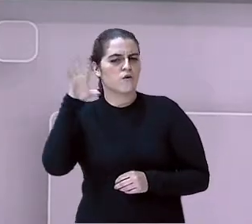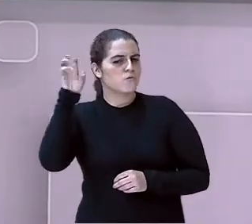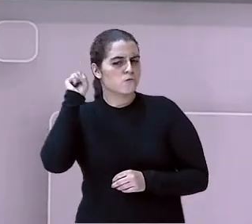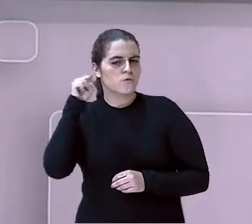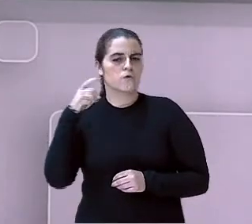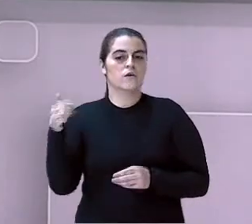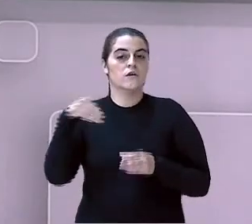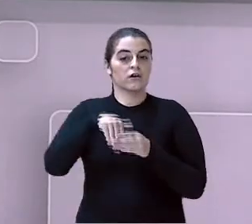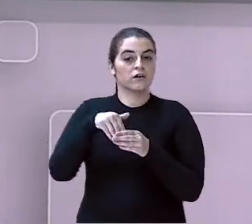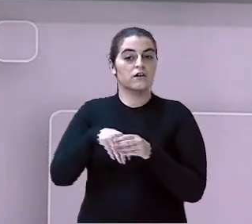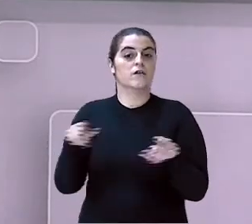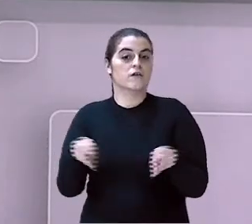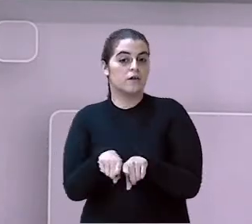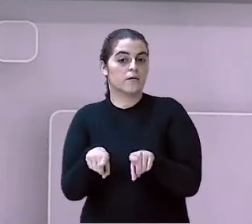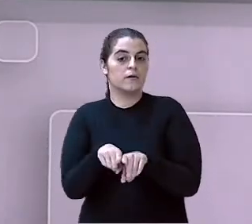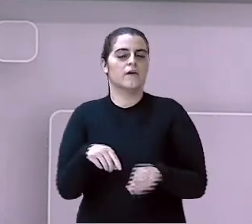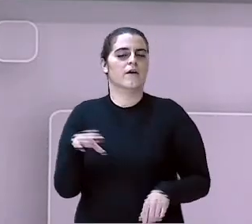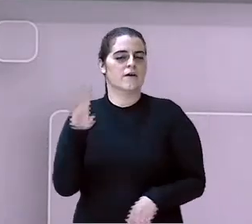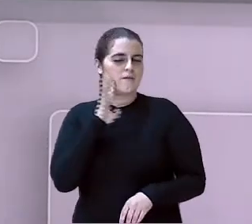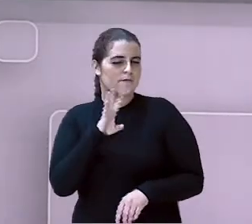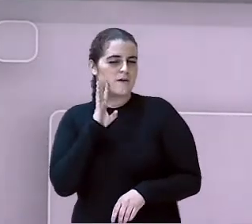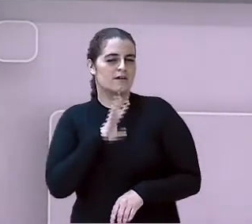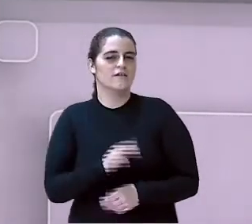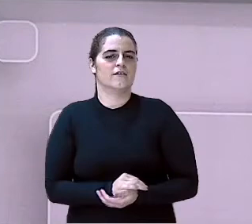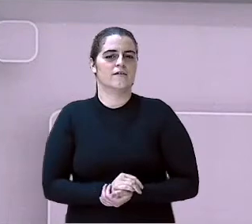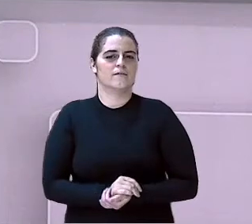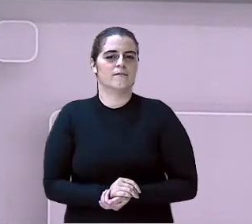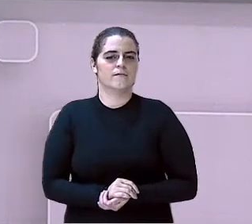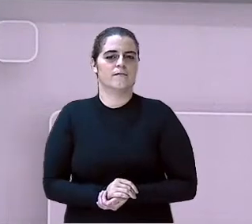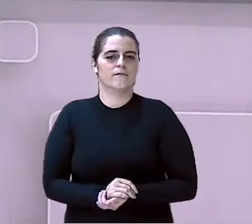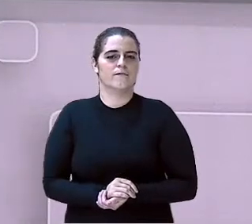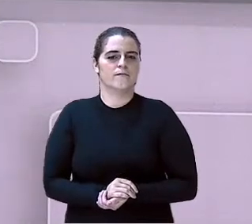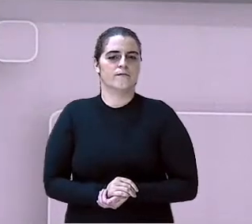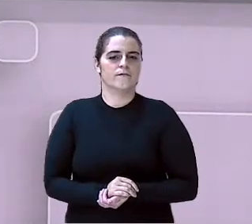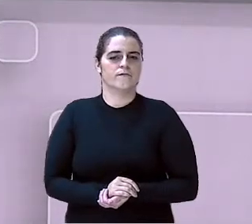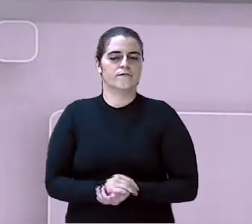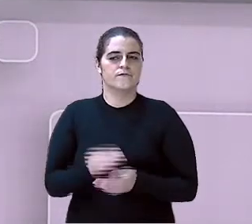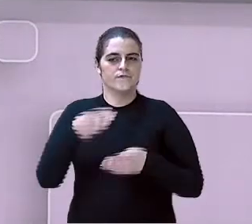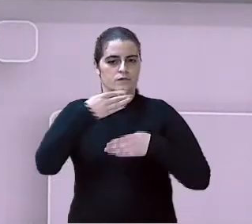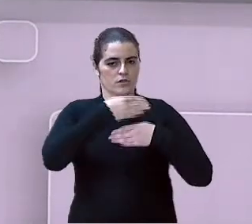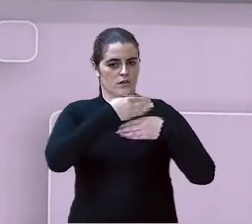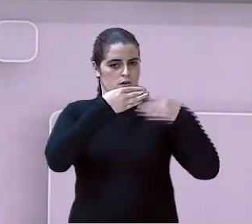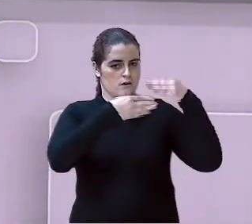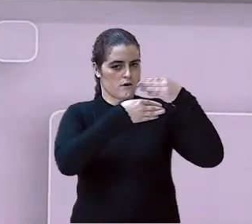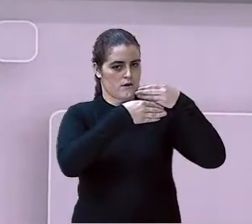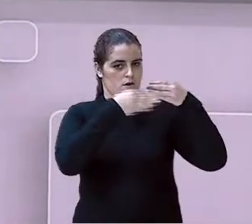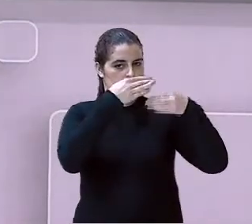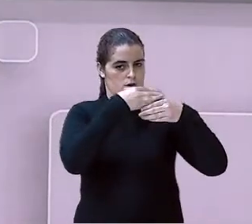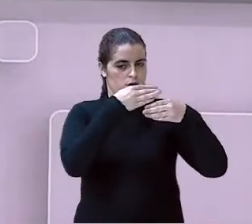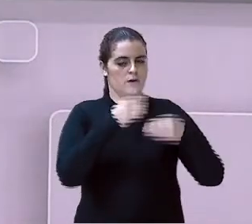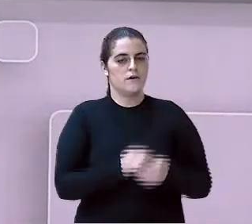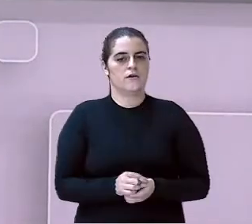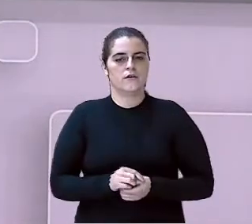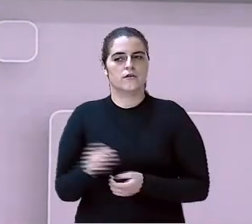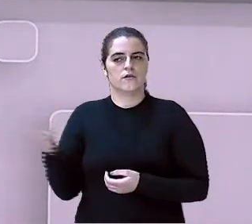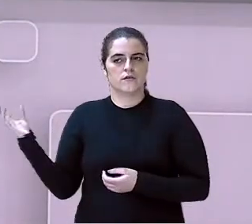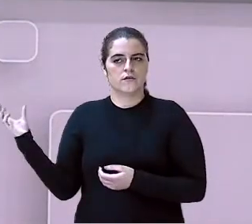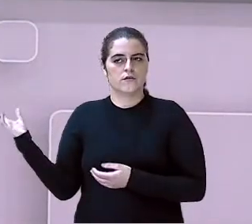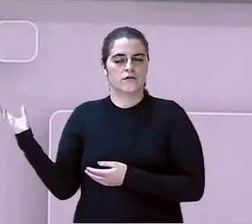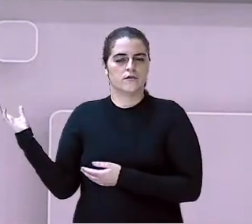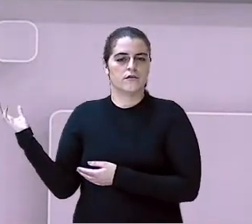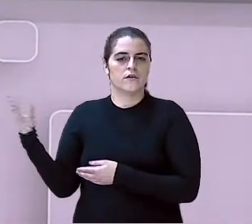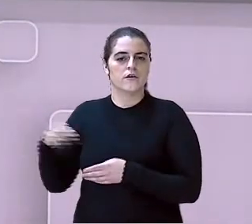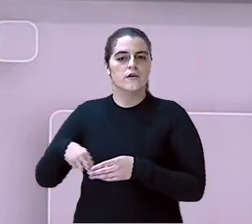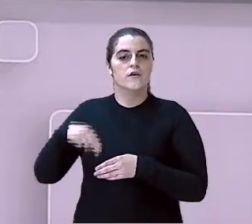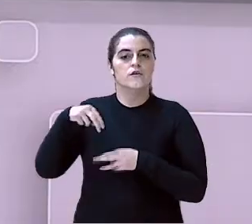dentro escuta. Muito legal isso aí, né? Então aqui, ó, as paredes e os tetos desses locais geralmente têm os